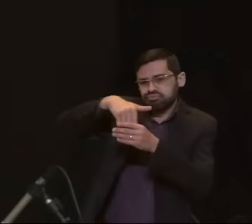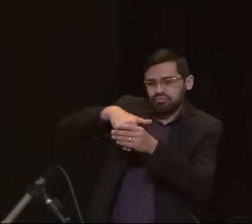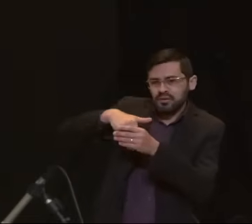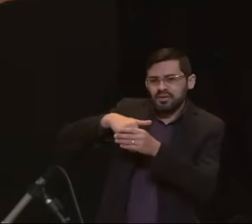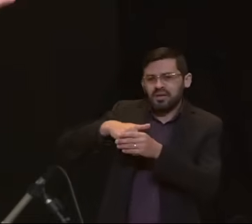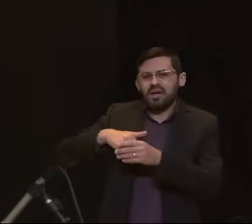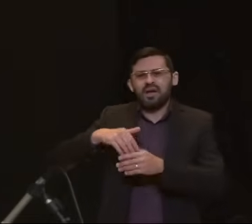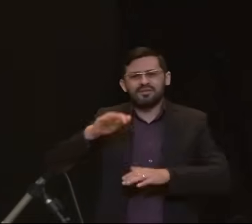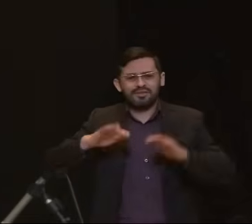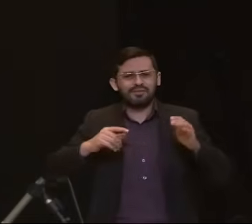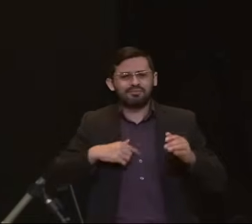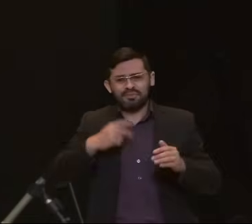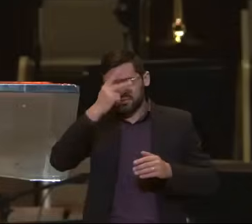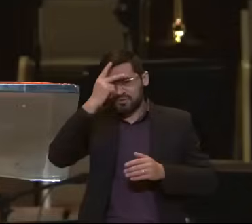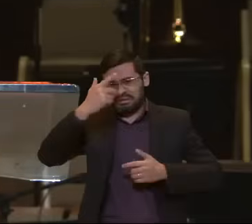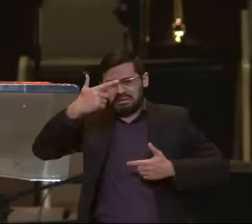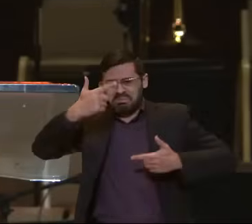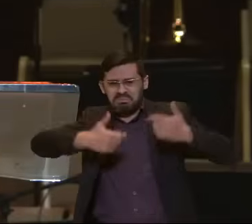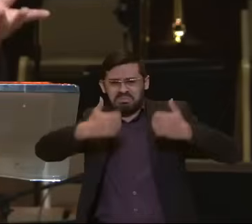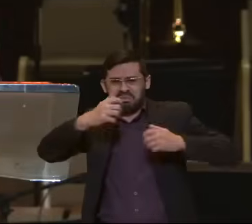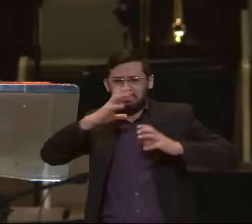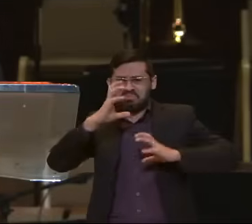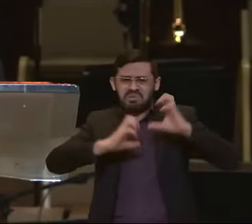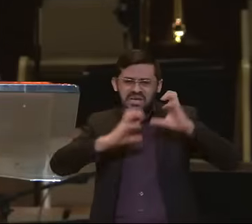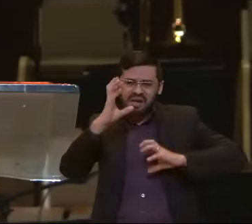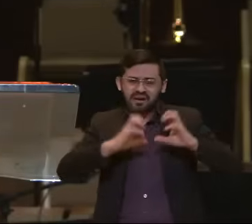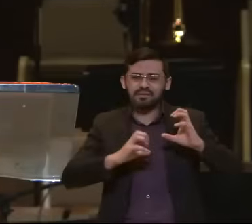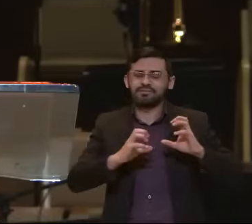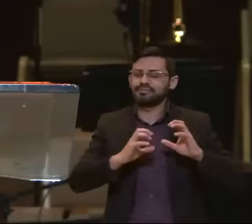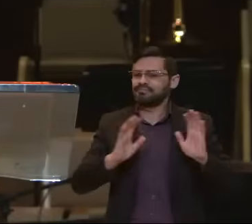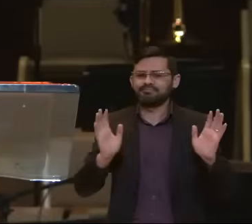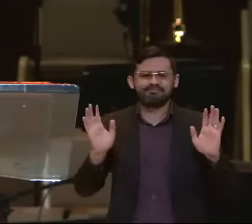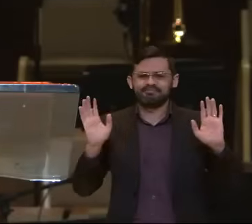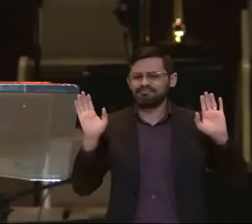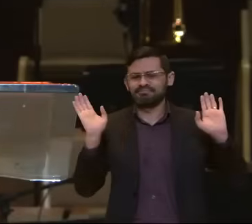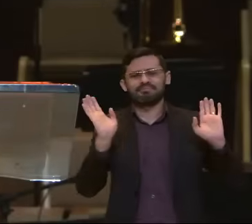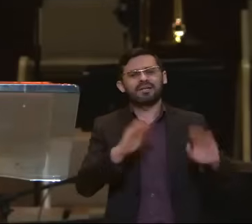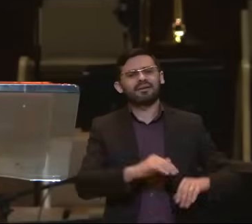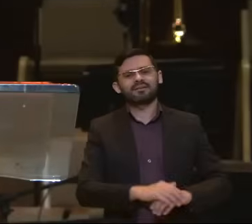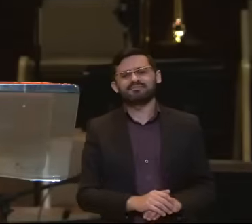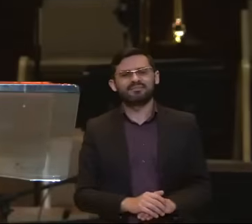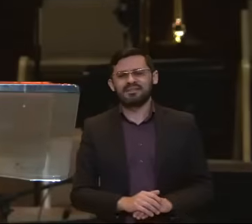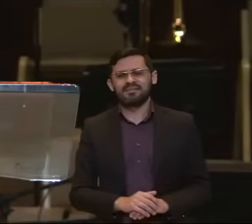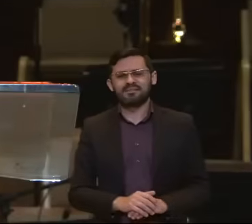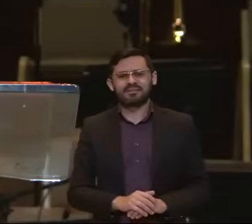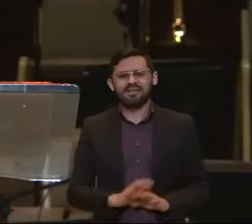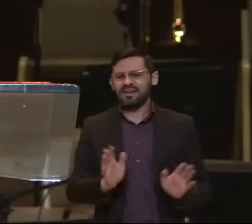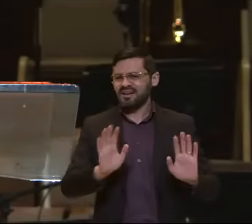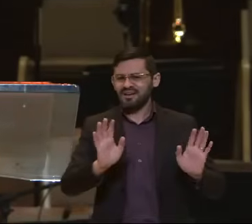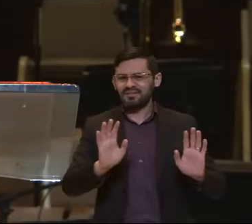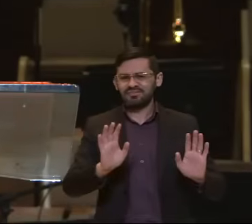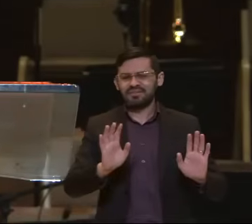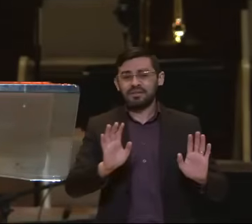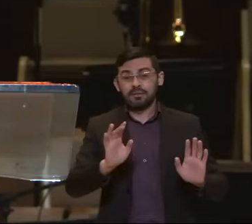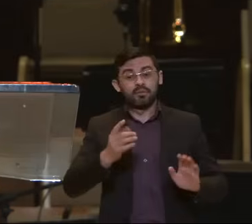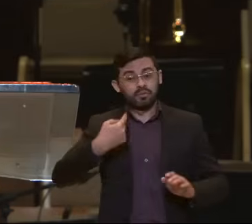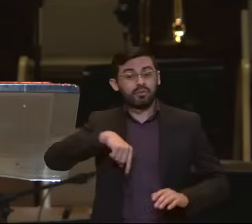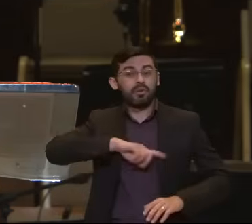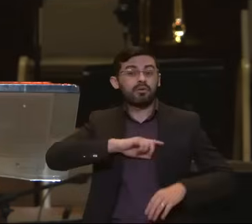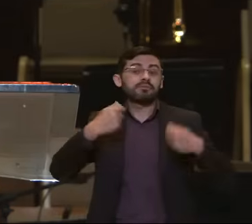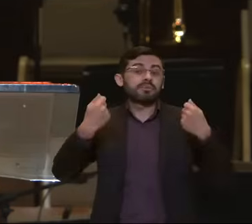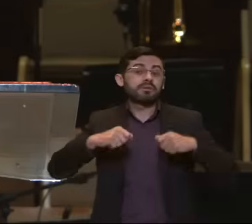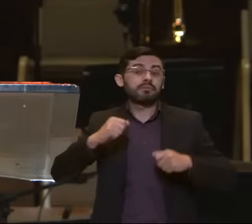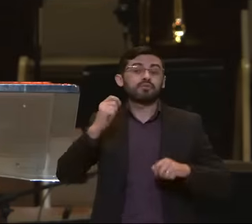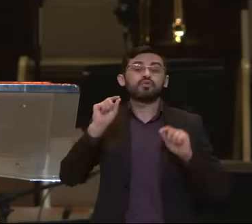aqui por A, por B, e vai dizer fulano escreveu isso, Beltrano. Querido, eu não tenho nada a ver com isso, nem você. O que a gente tem é que